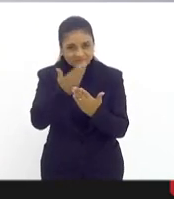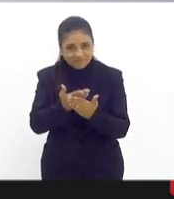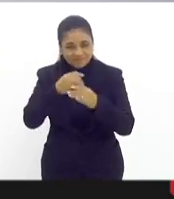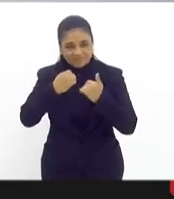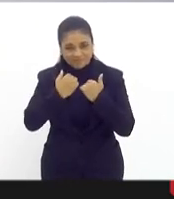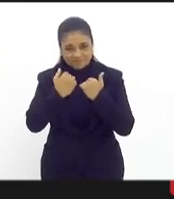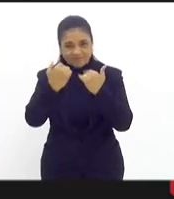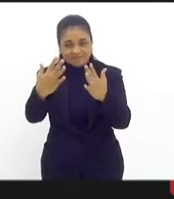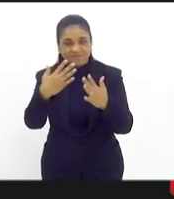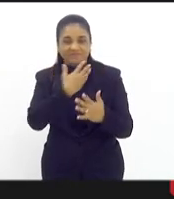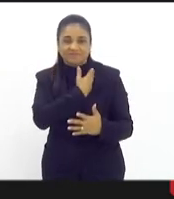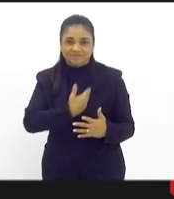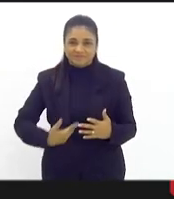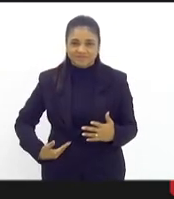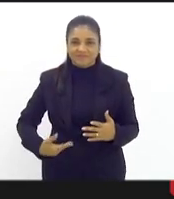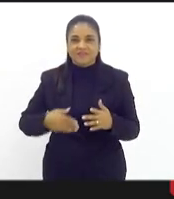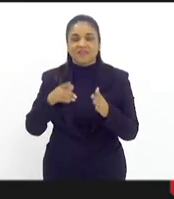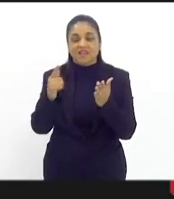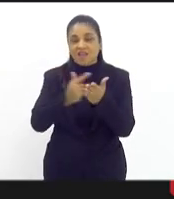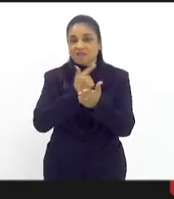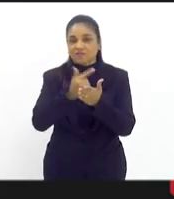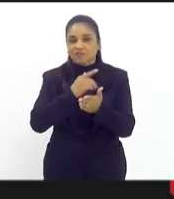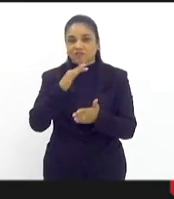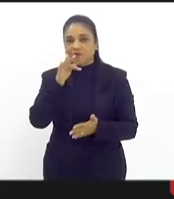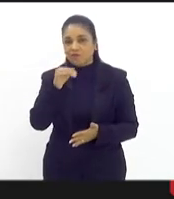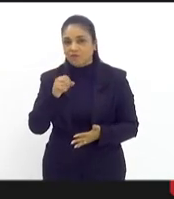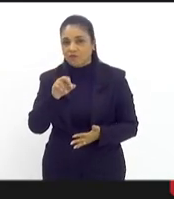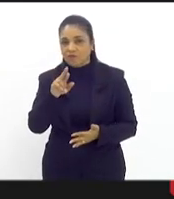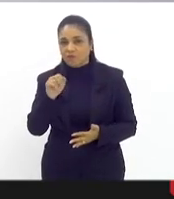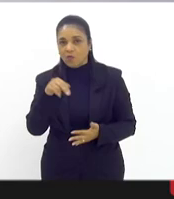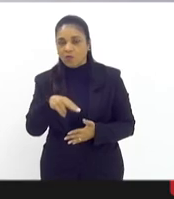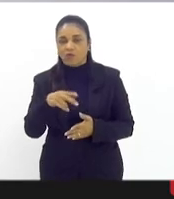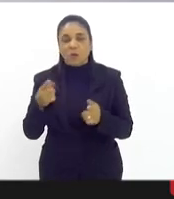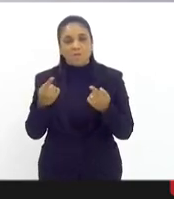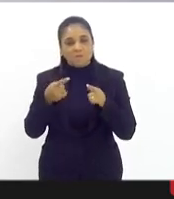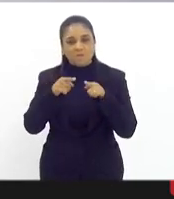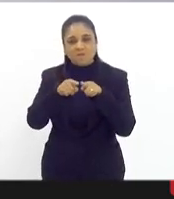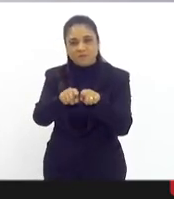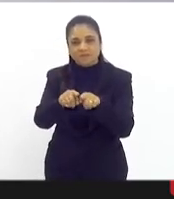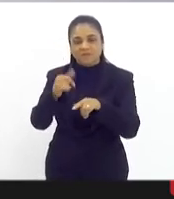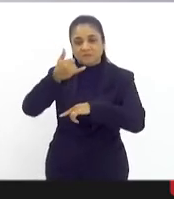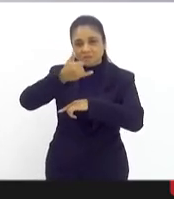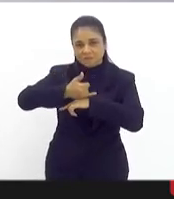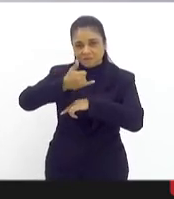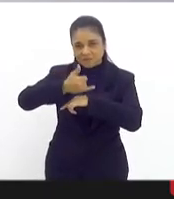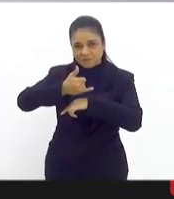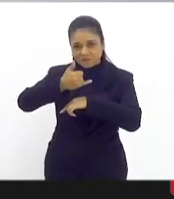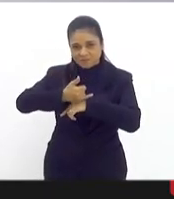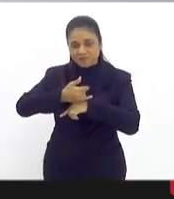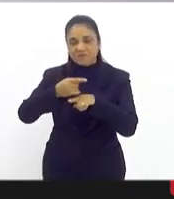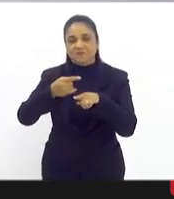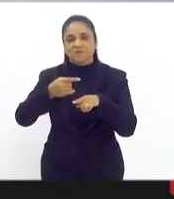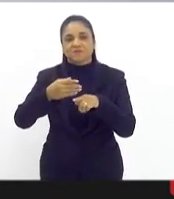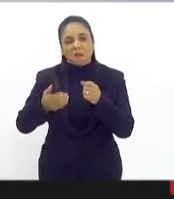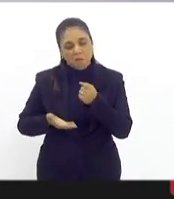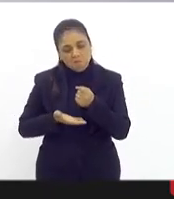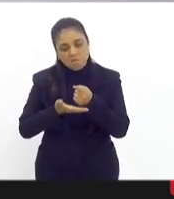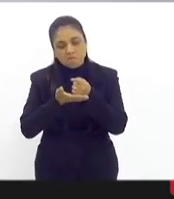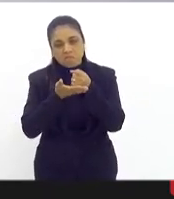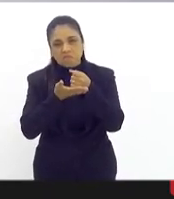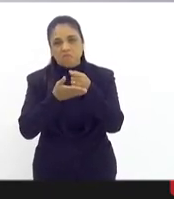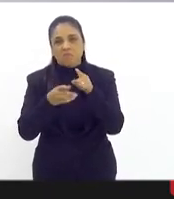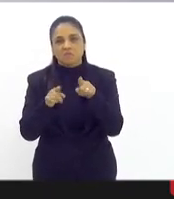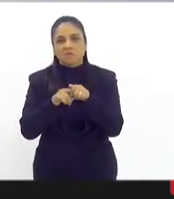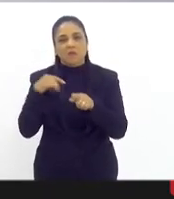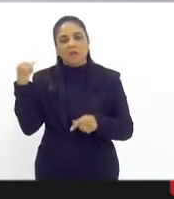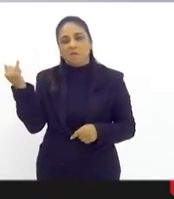audiência, a Revista Fórum, sempre muito parceira, a Mídia Ninja, a Carta Capital também, que nos apoiou aqui, e acho que é muito importante a gente